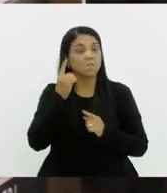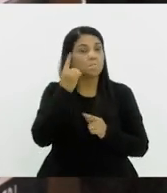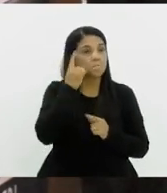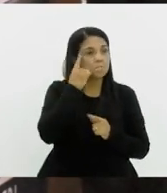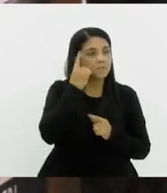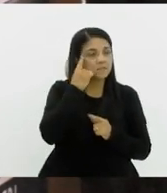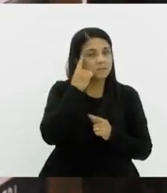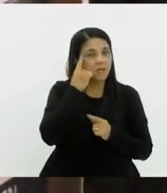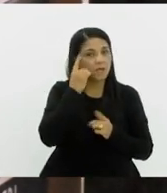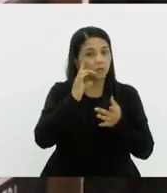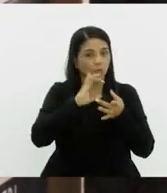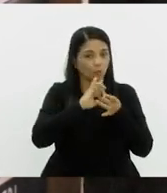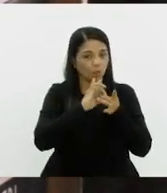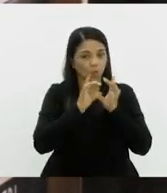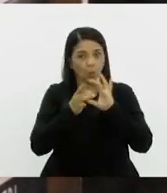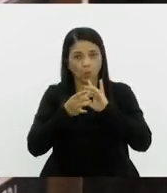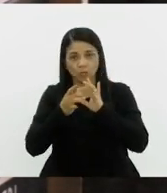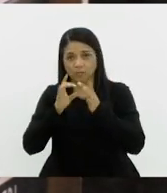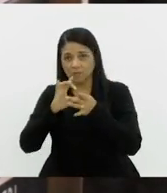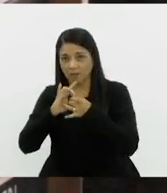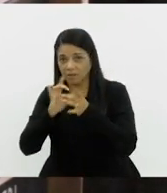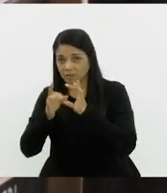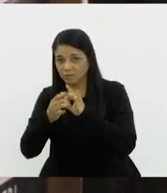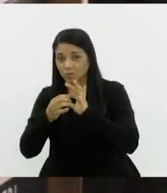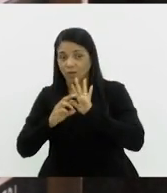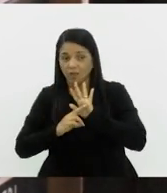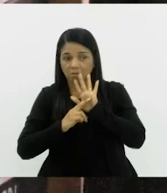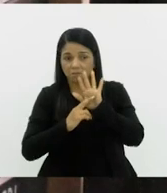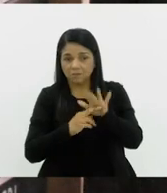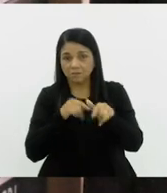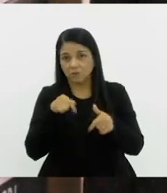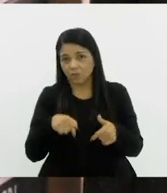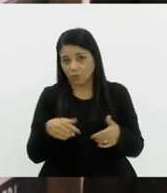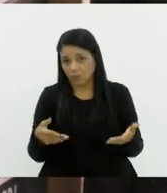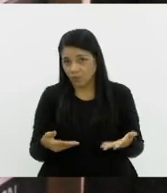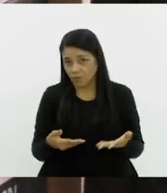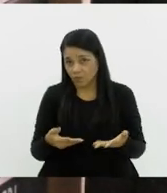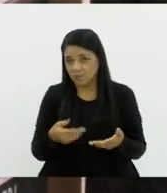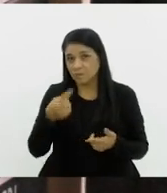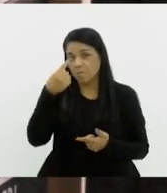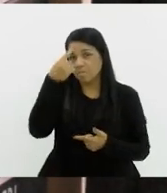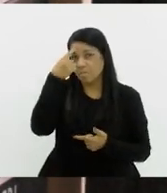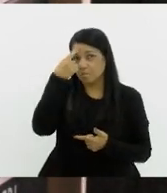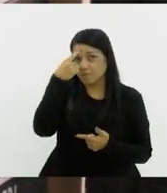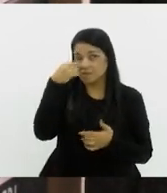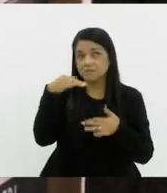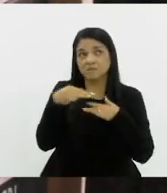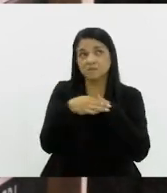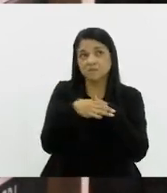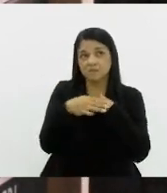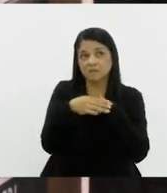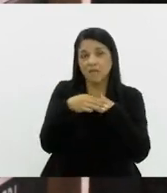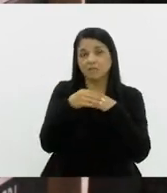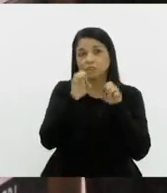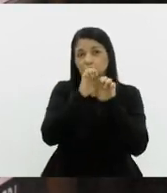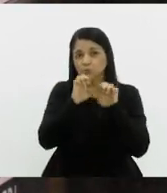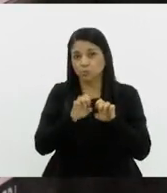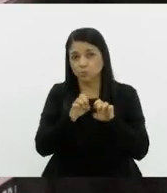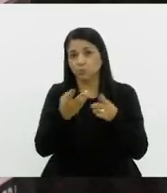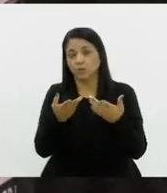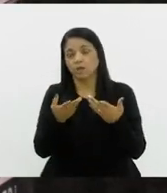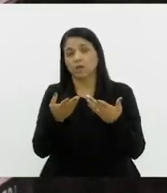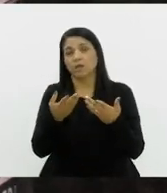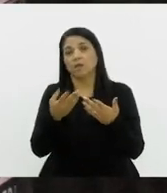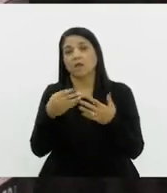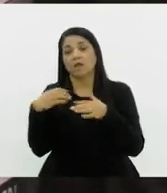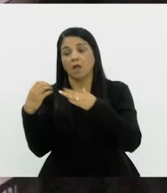contexto mais amplo do que está representando, o que está sendo trazido aqui hoje, da necessidade de se repensar a cidade. E, para as empresas